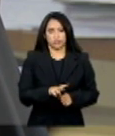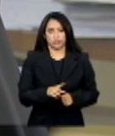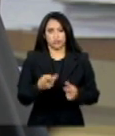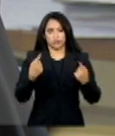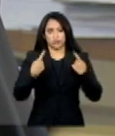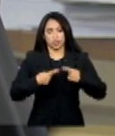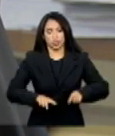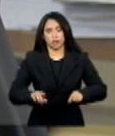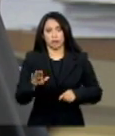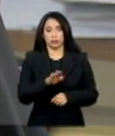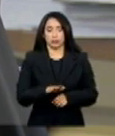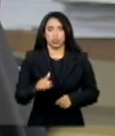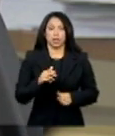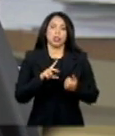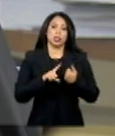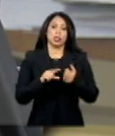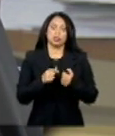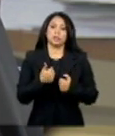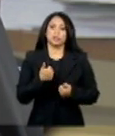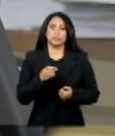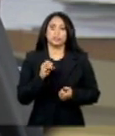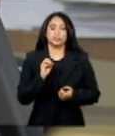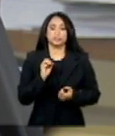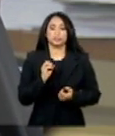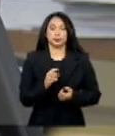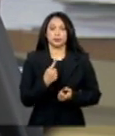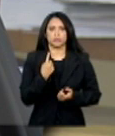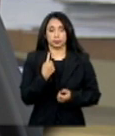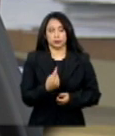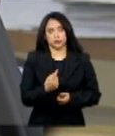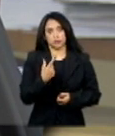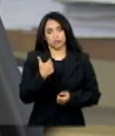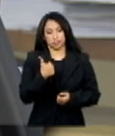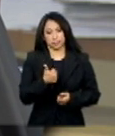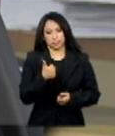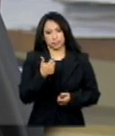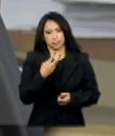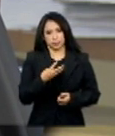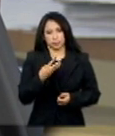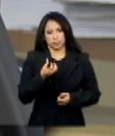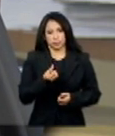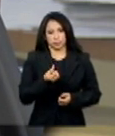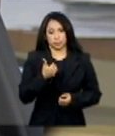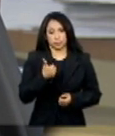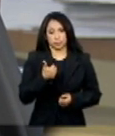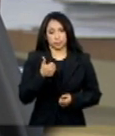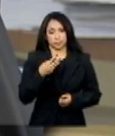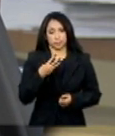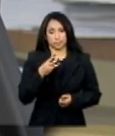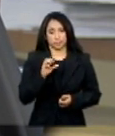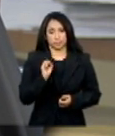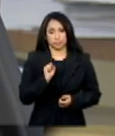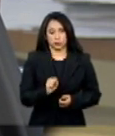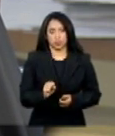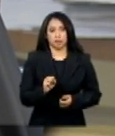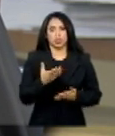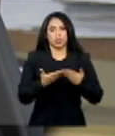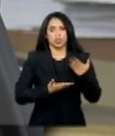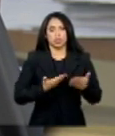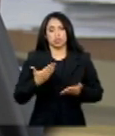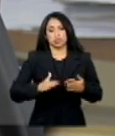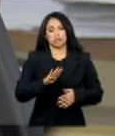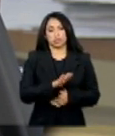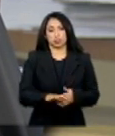artigo 101 e os artigos 136 138 que tratam do atendimento da criança infratora o